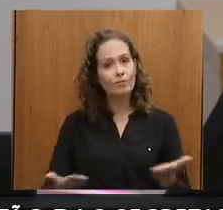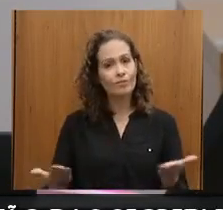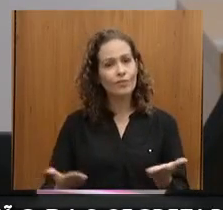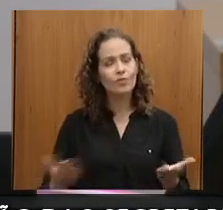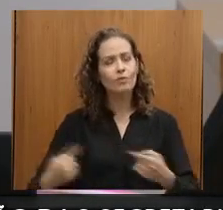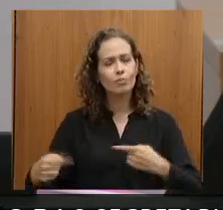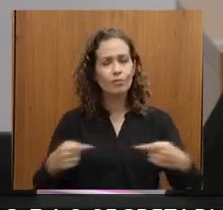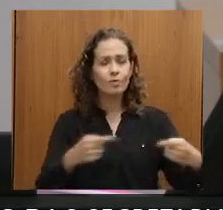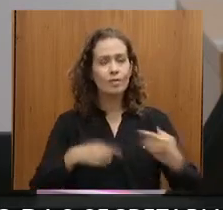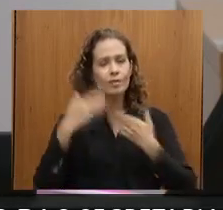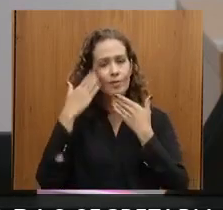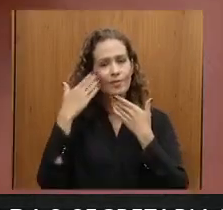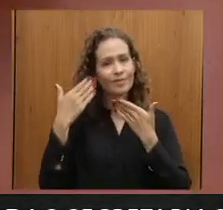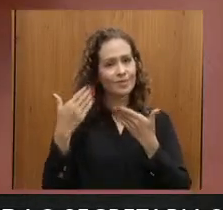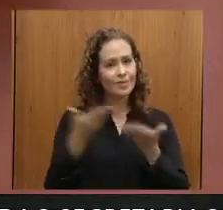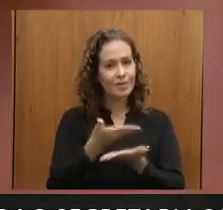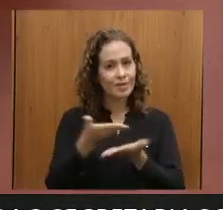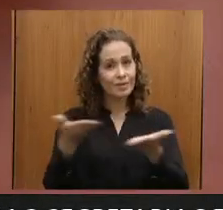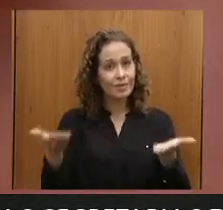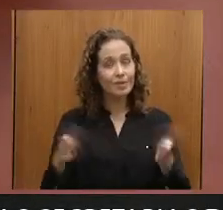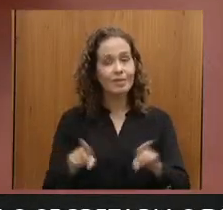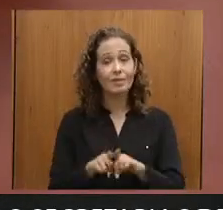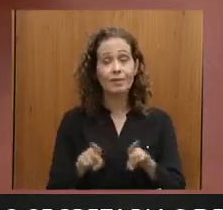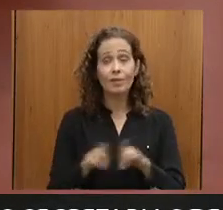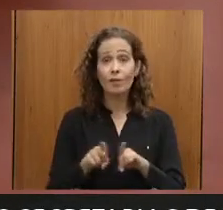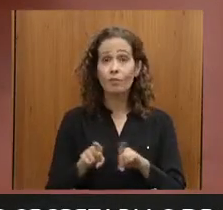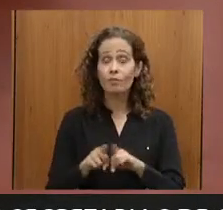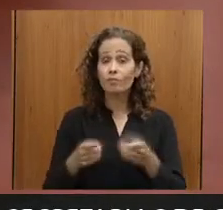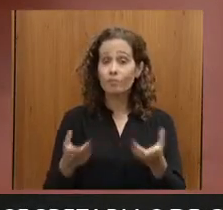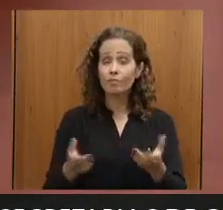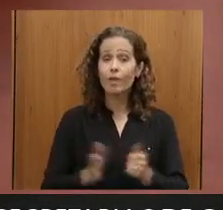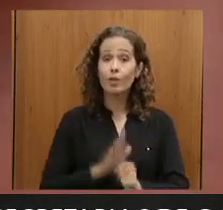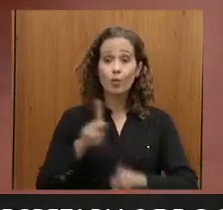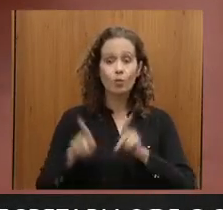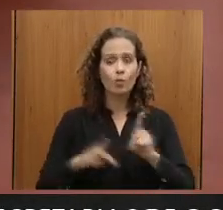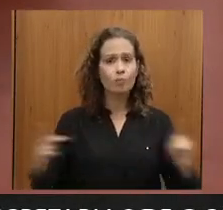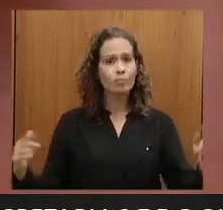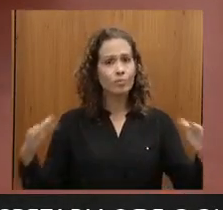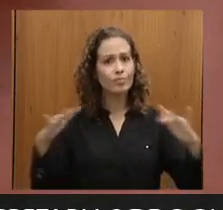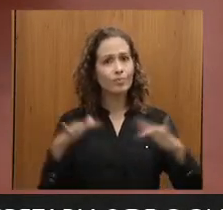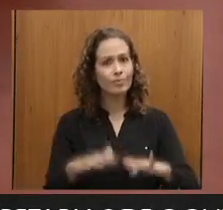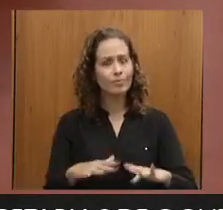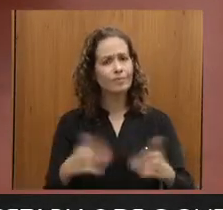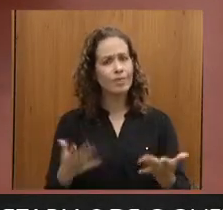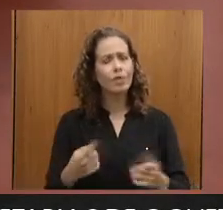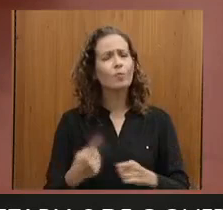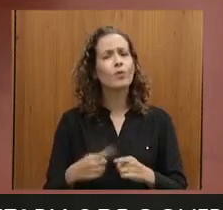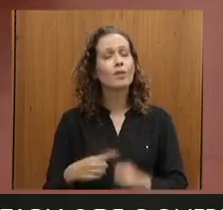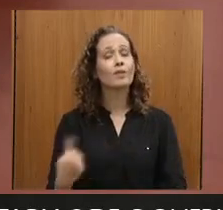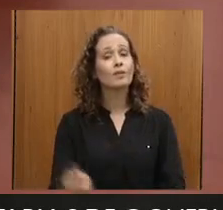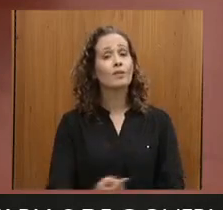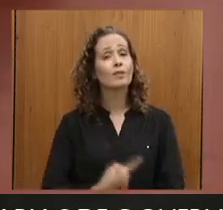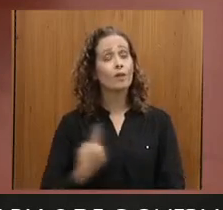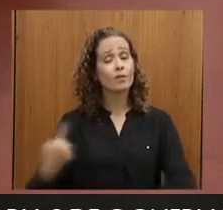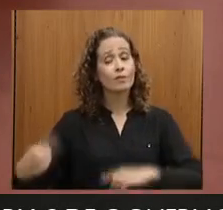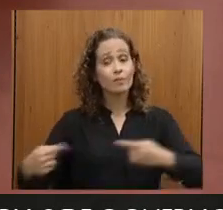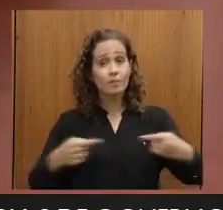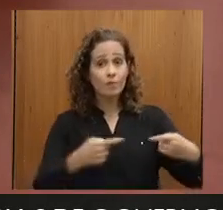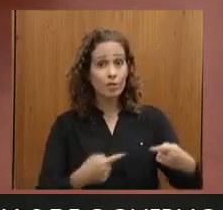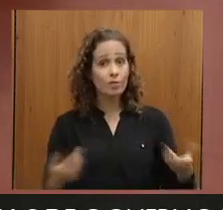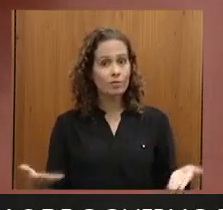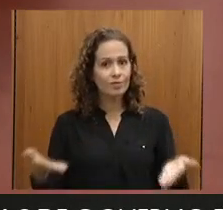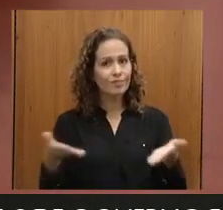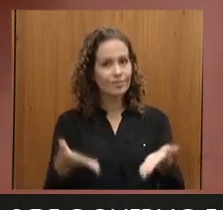as discussões. Muito obrigada a vocês também que trouxeram o povo, que é a razão de ser da política, para